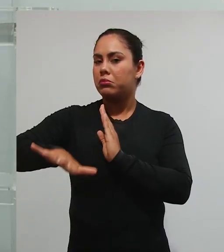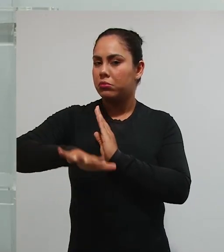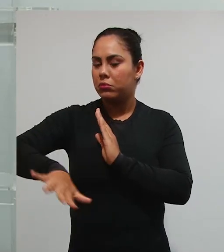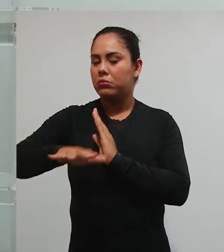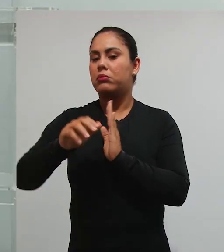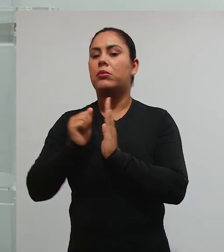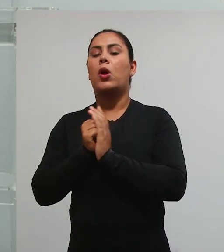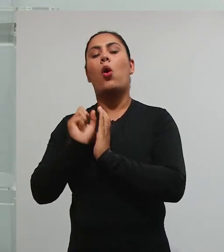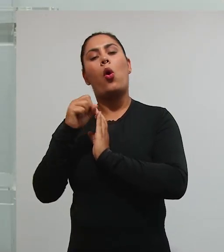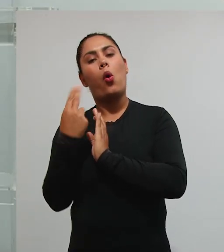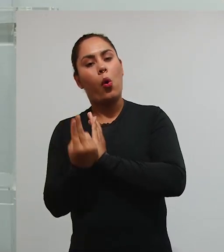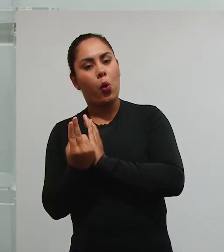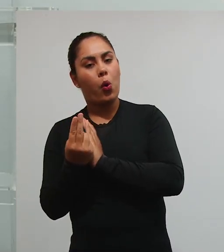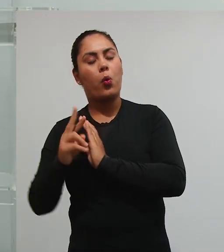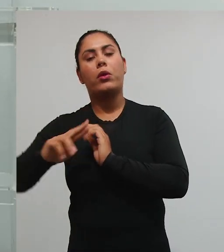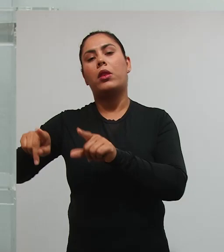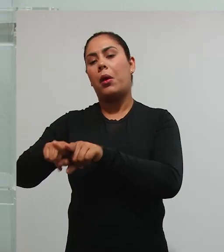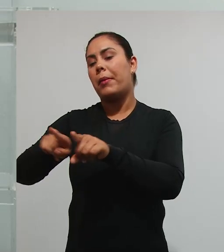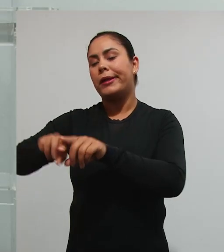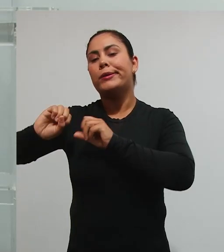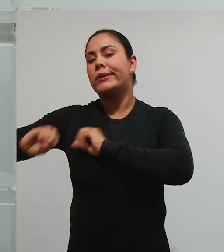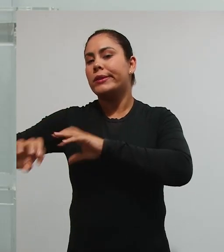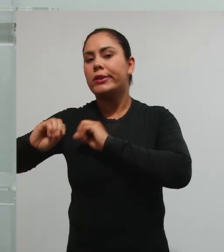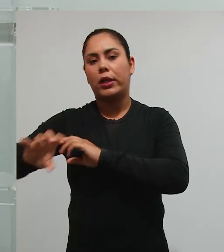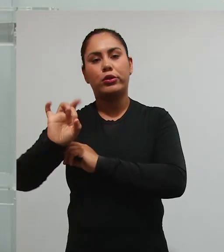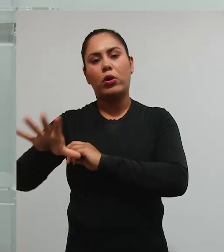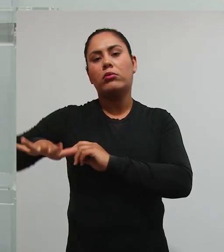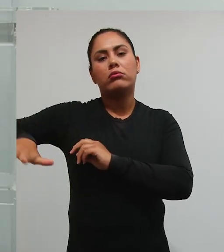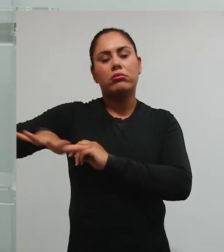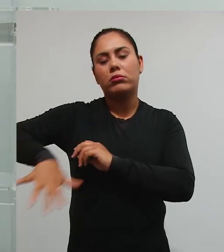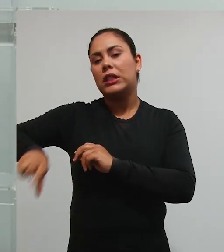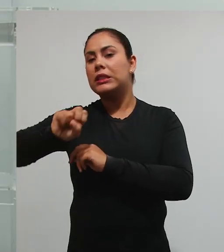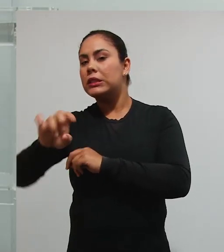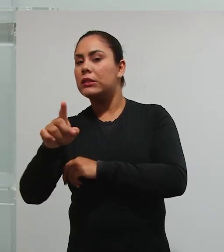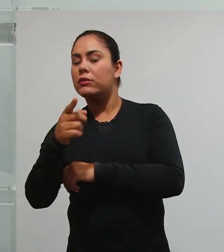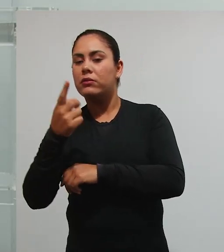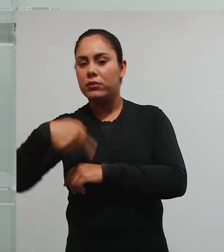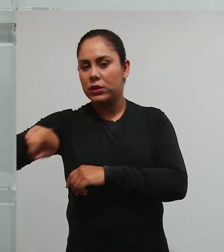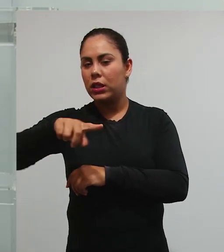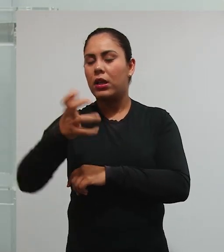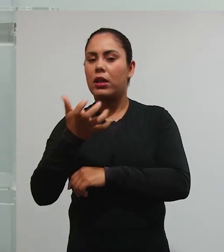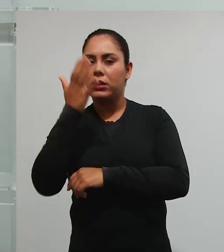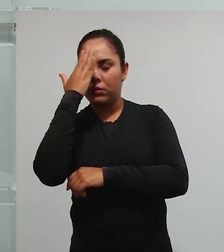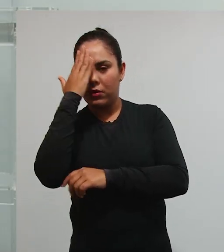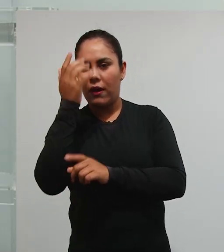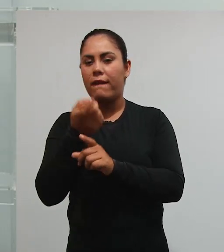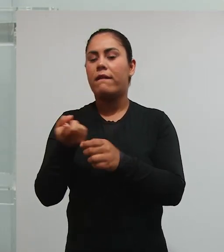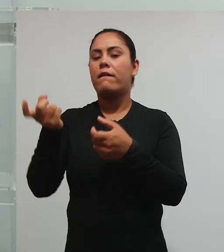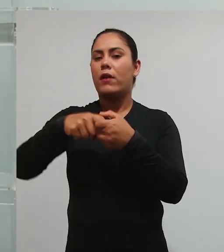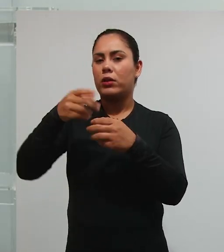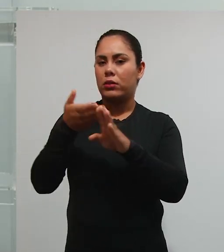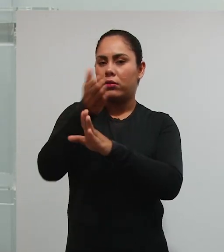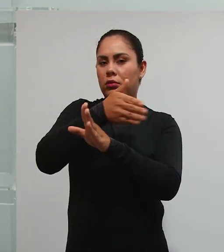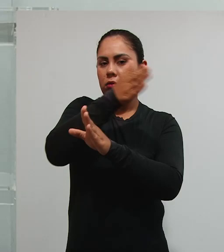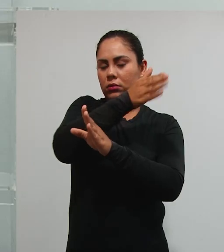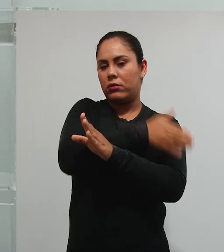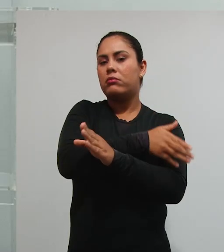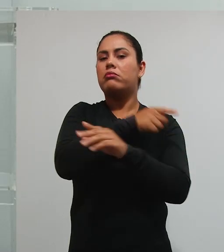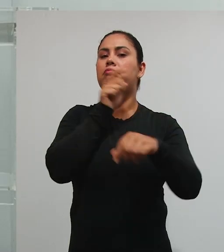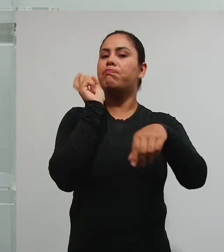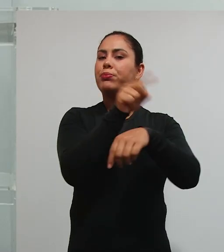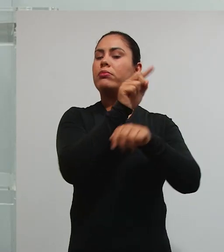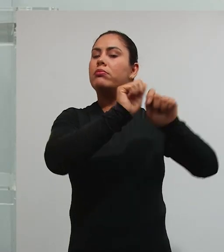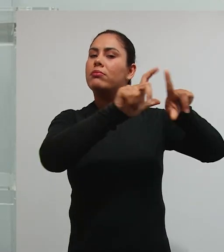uma instituição escolar ou não escolar, que se você quer saber quais são as opções, é só acessar os nossos